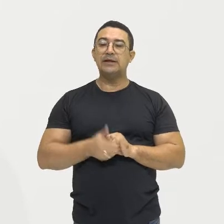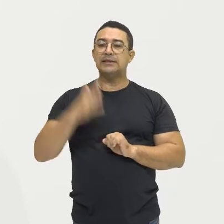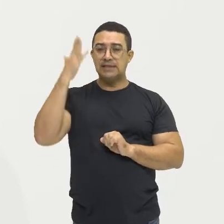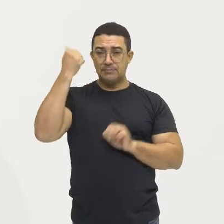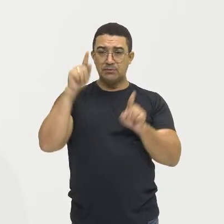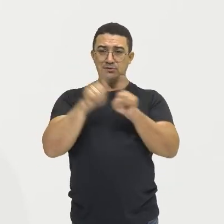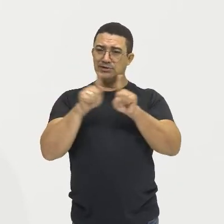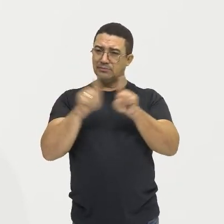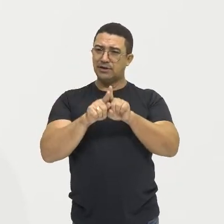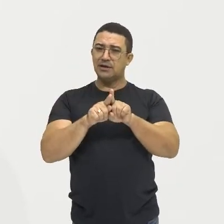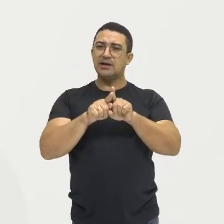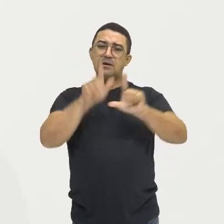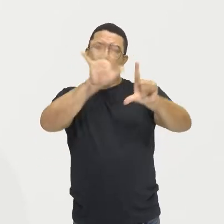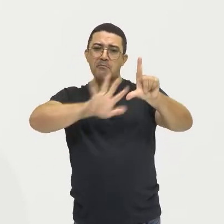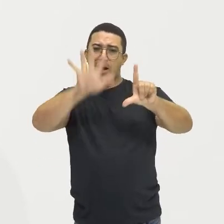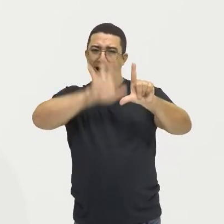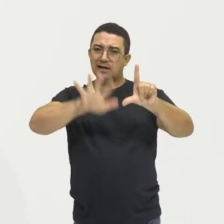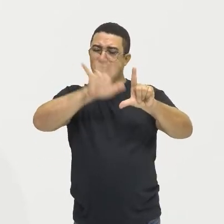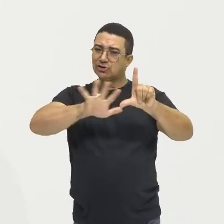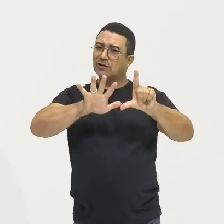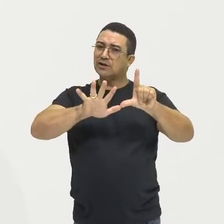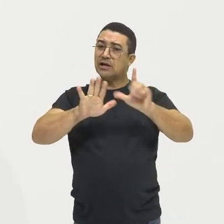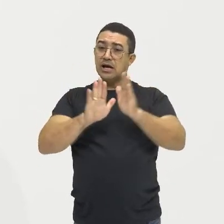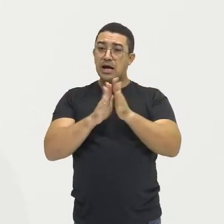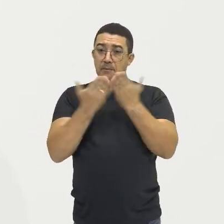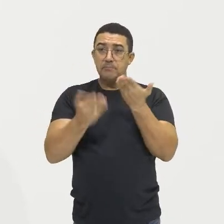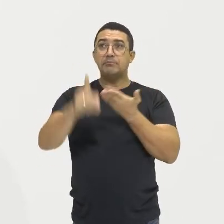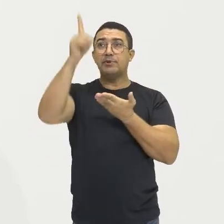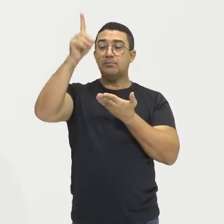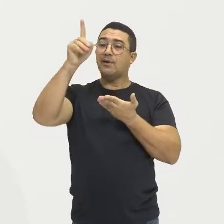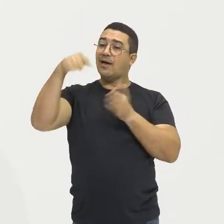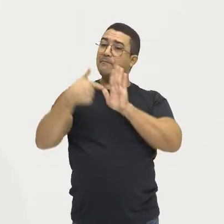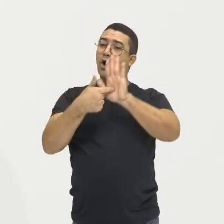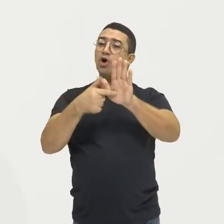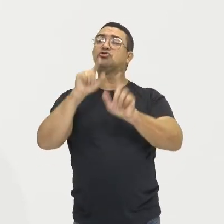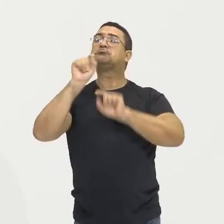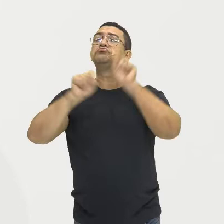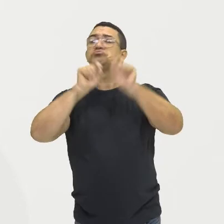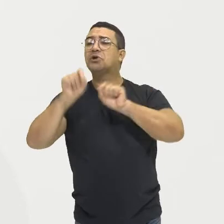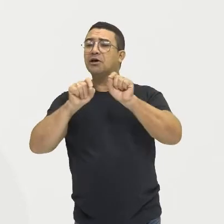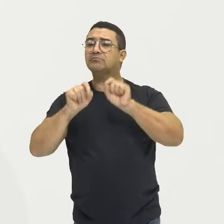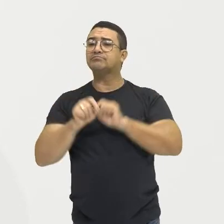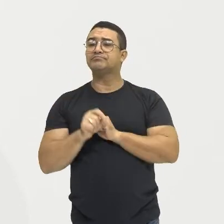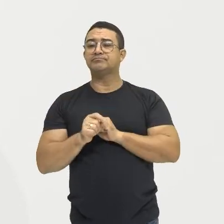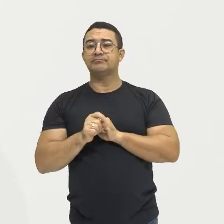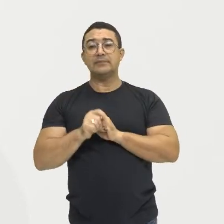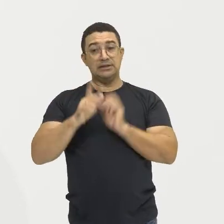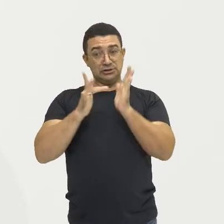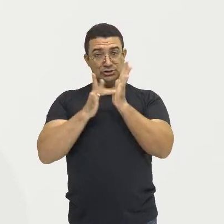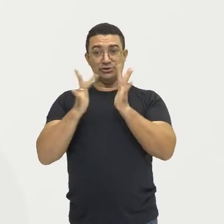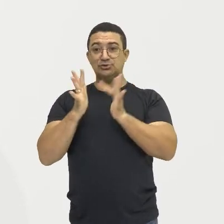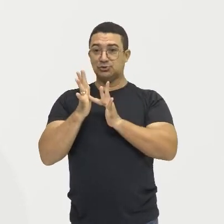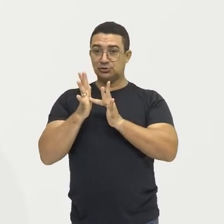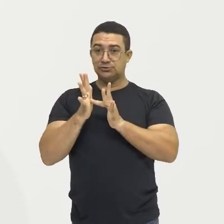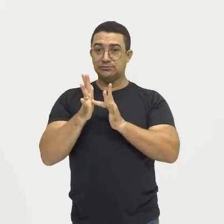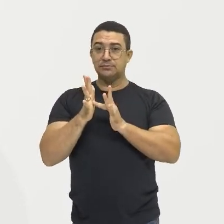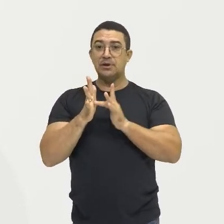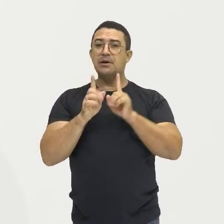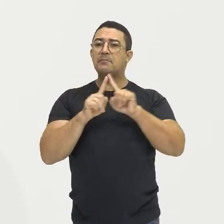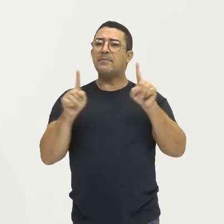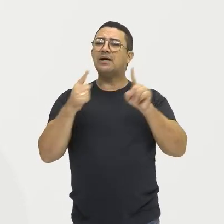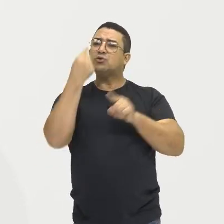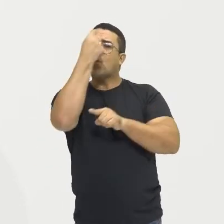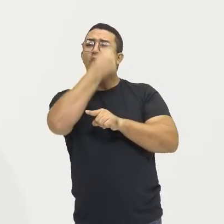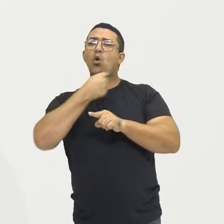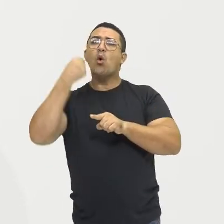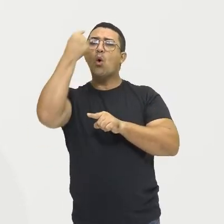essa imagem, segundo a Bíblia, é representada por Jesus Cristo. Só que aqui ele vai trazer um rosto comum